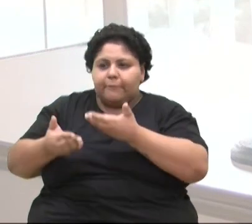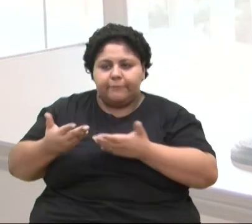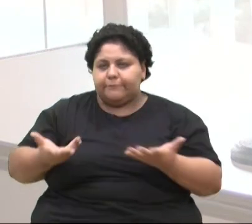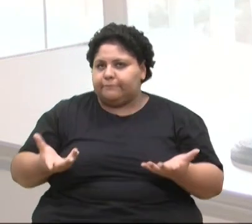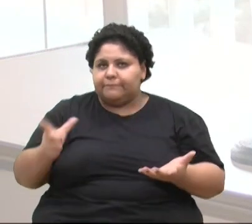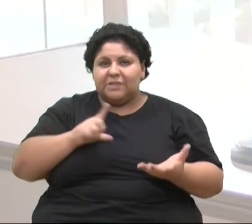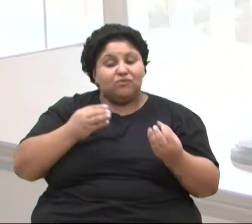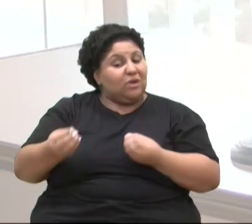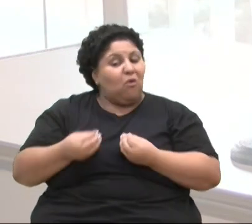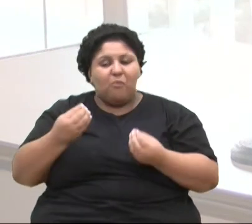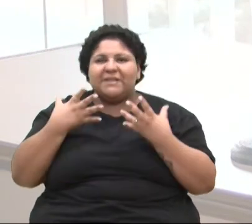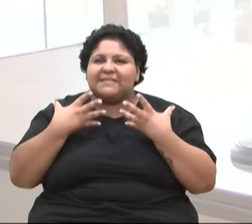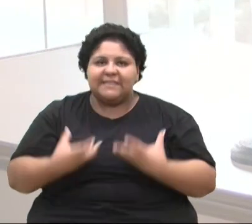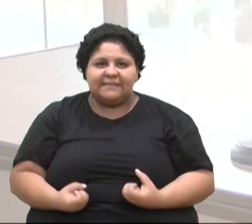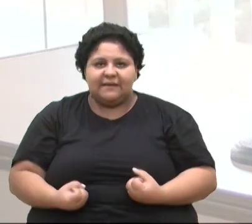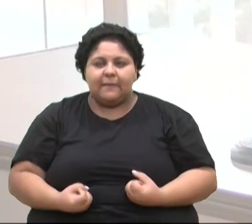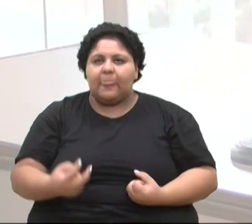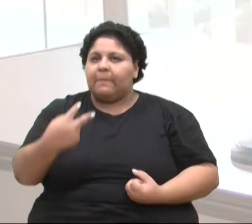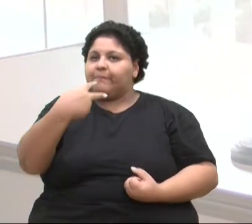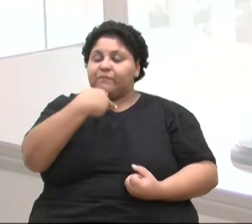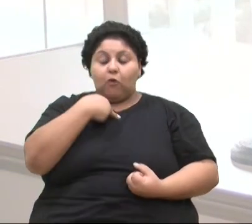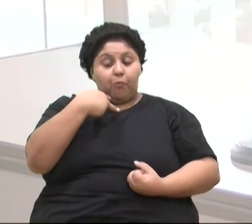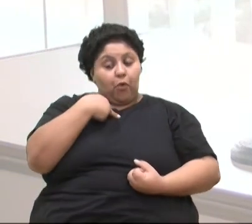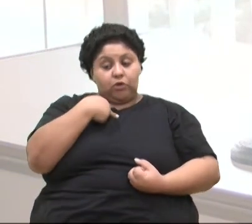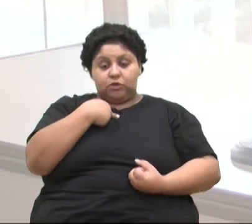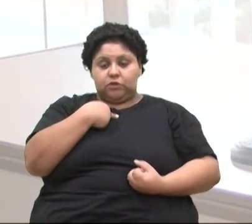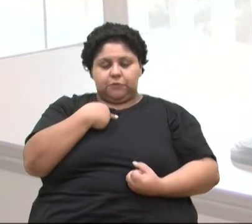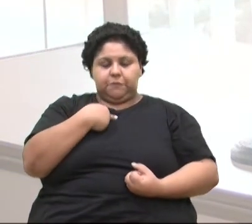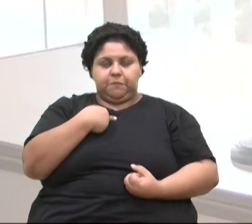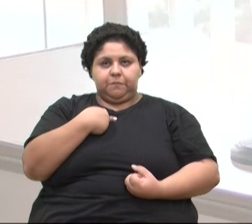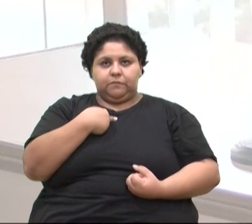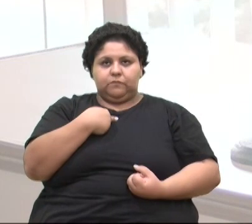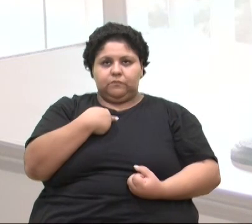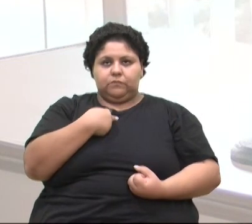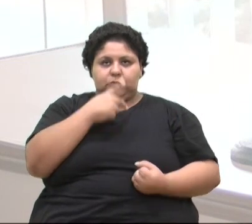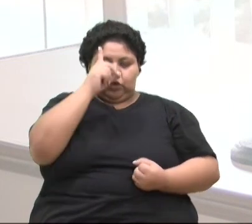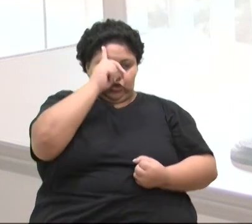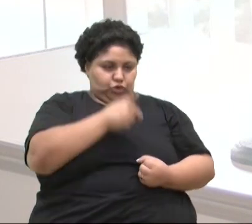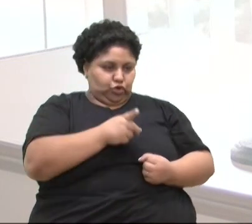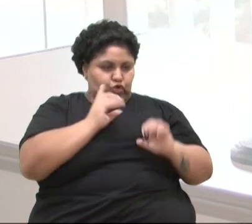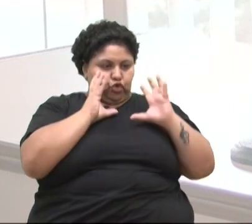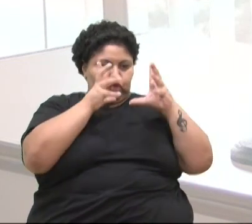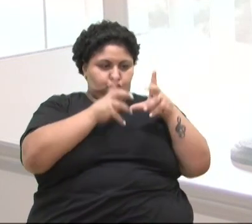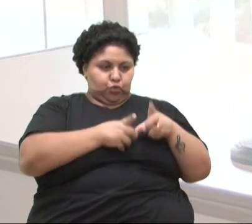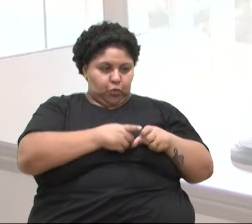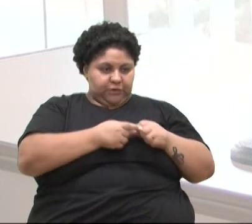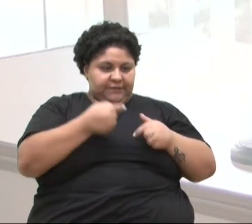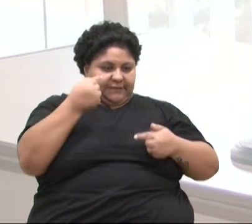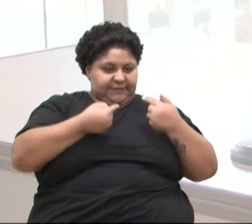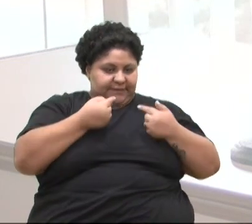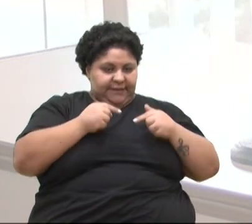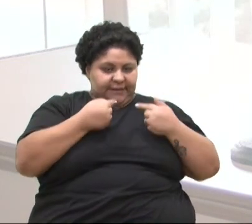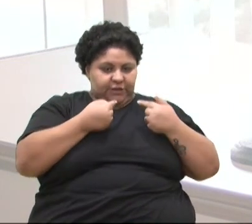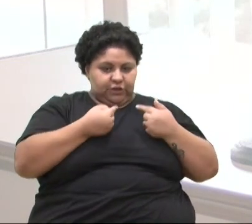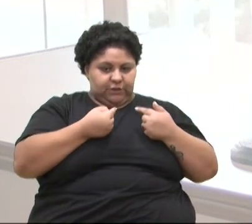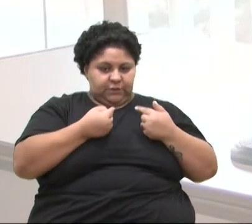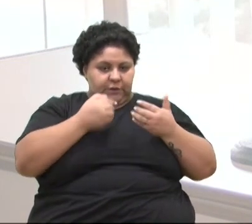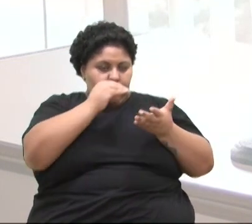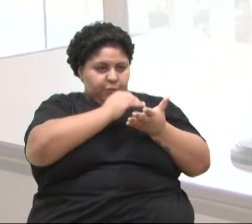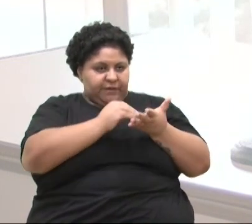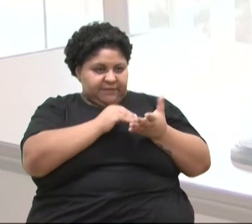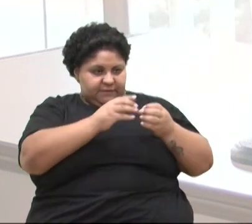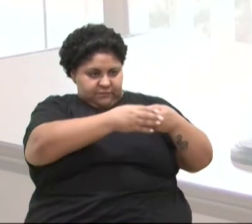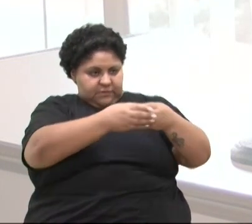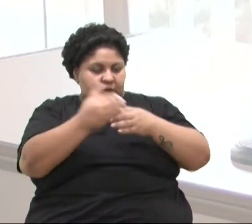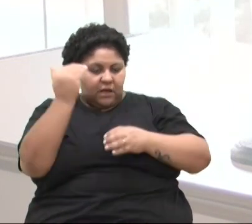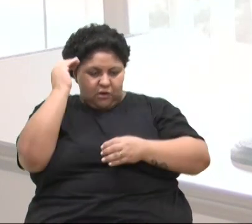C. Então assim, não pode direcionar todas as críticas para a senhora secretária e sua equipe, porque eu sei do